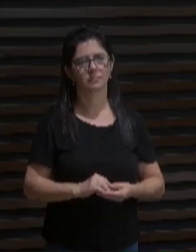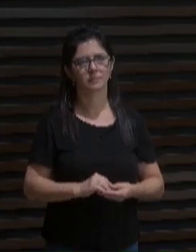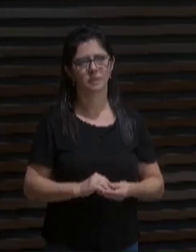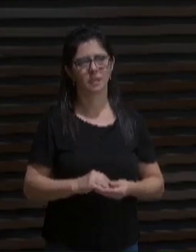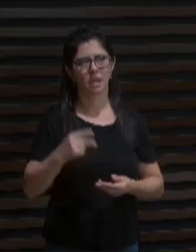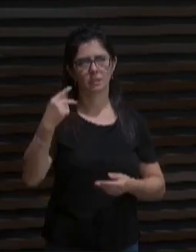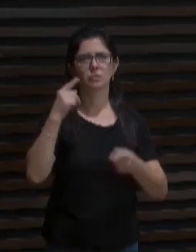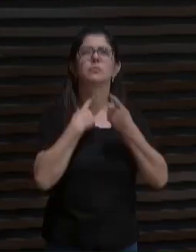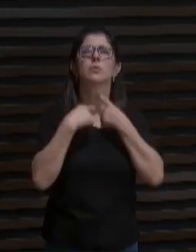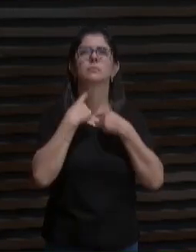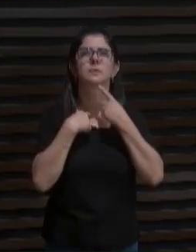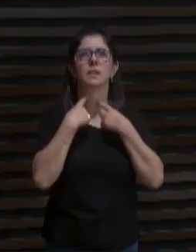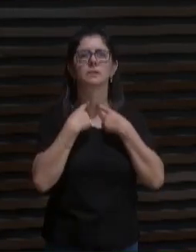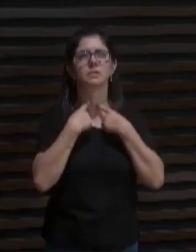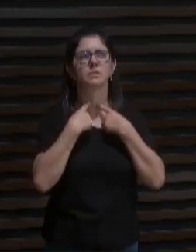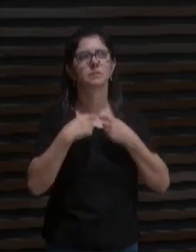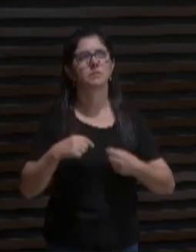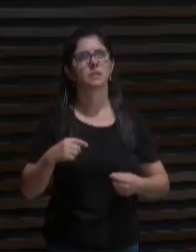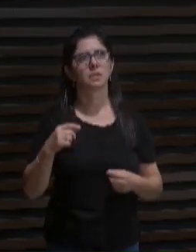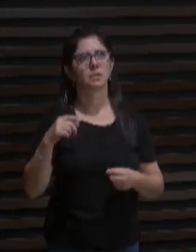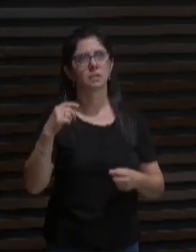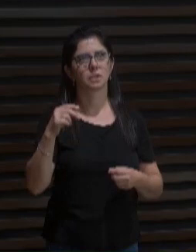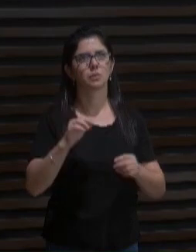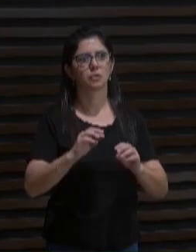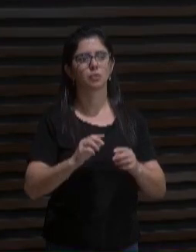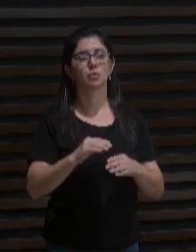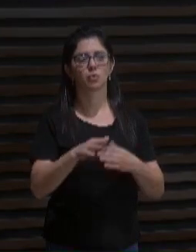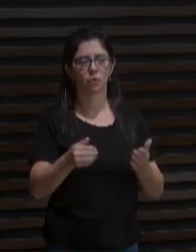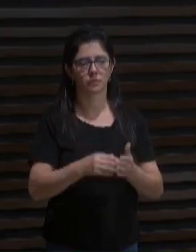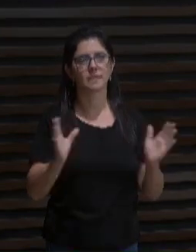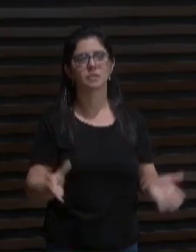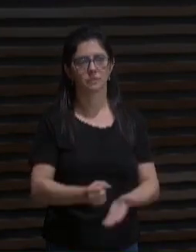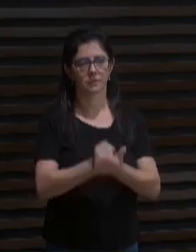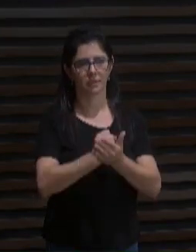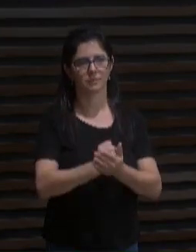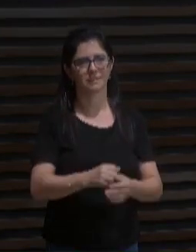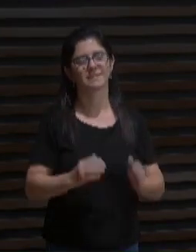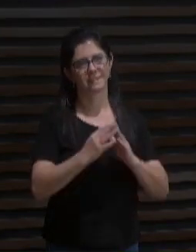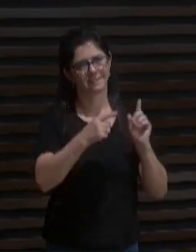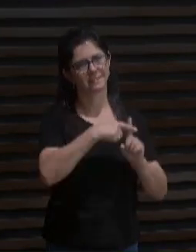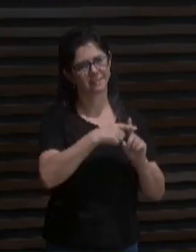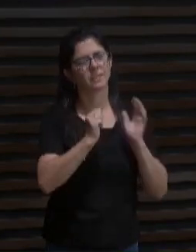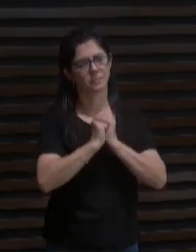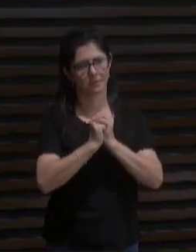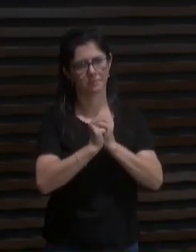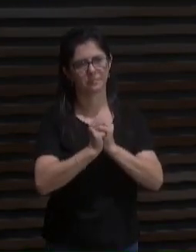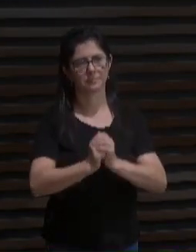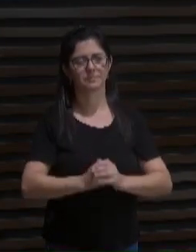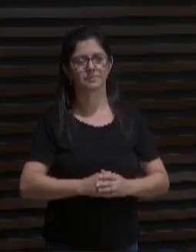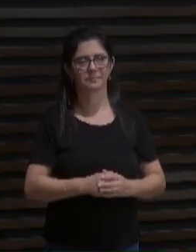orar por todos os salvos. Amém. Igreja, amém? Amém. Entregue